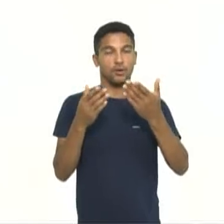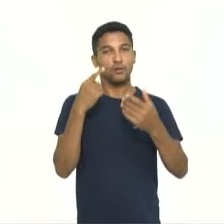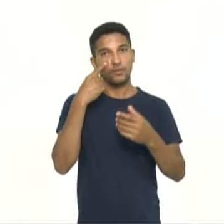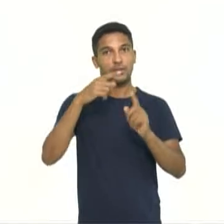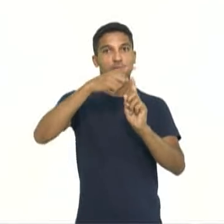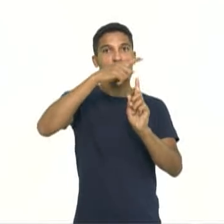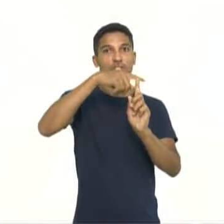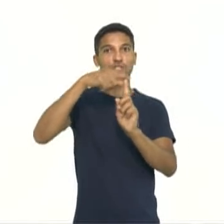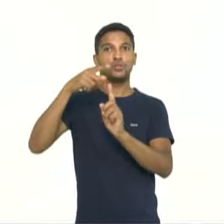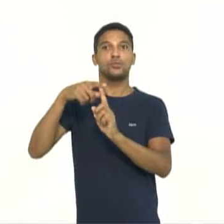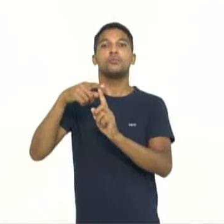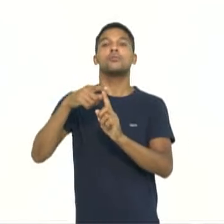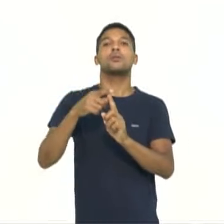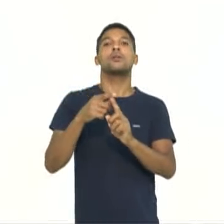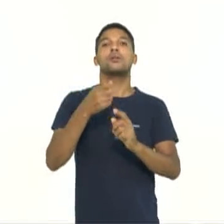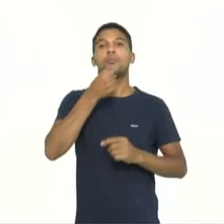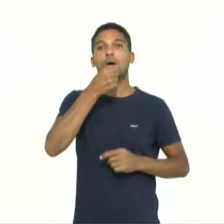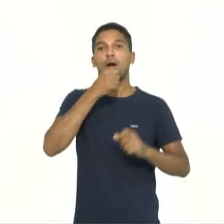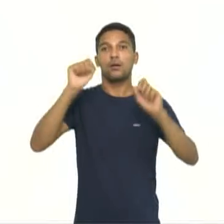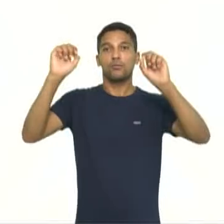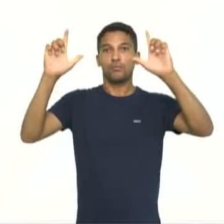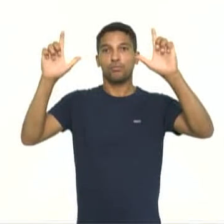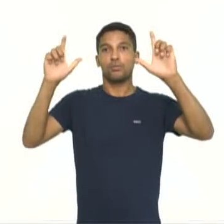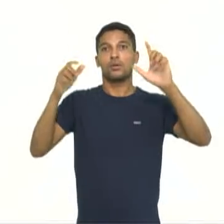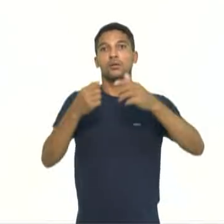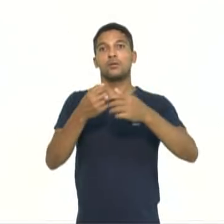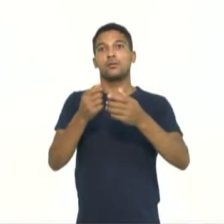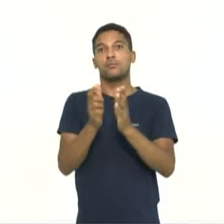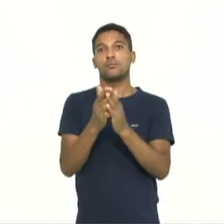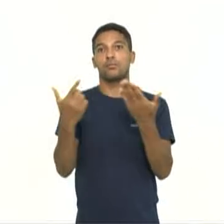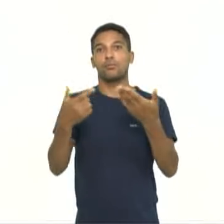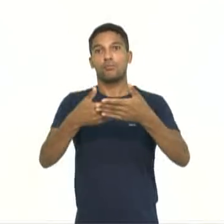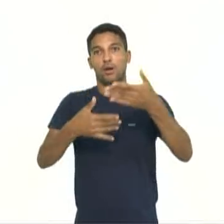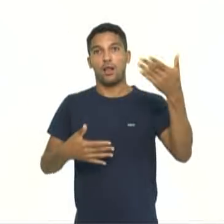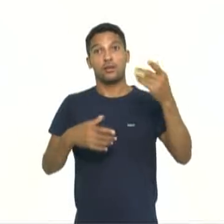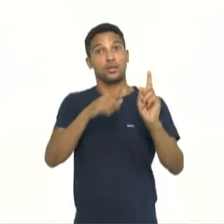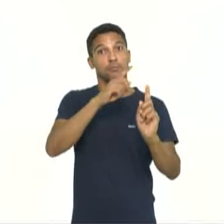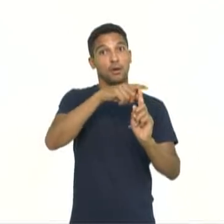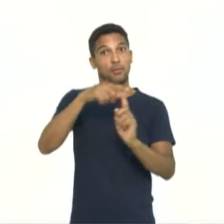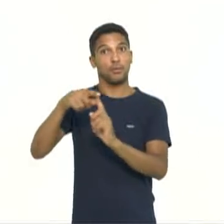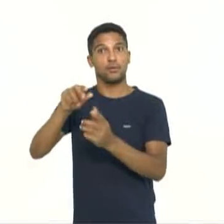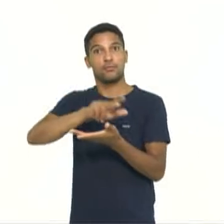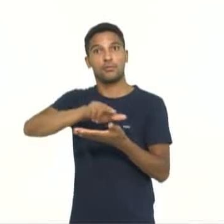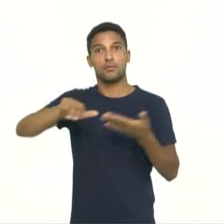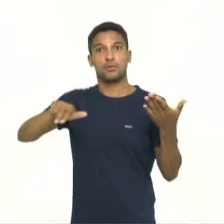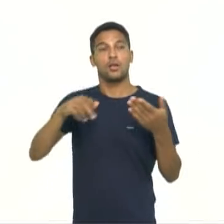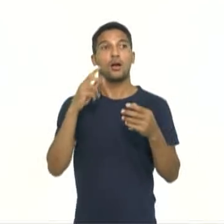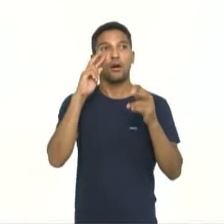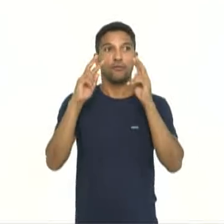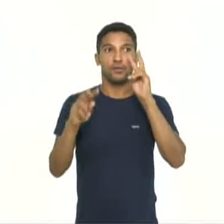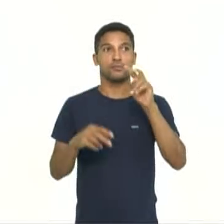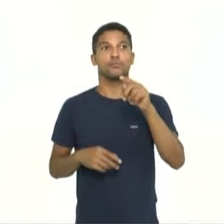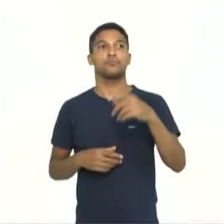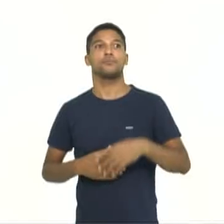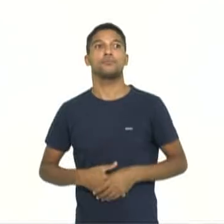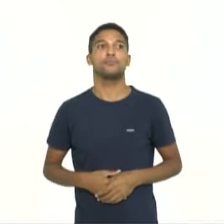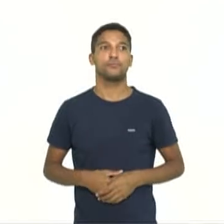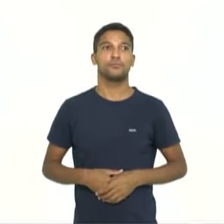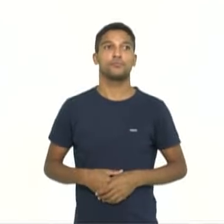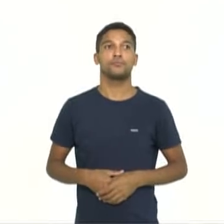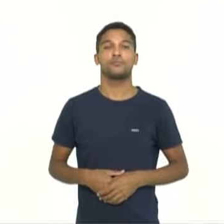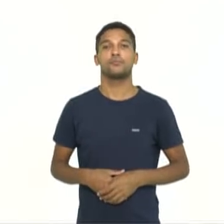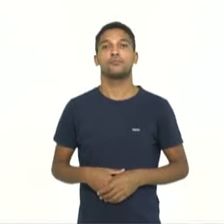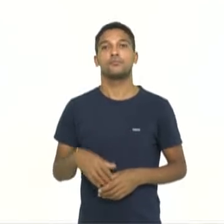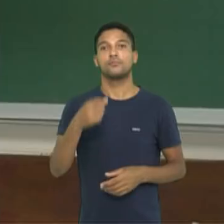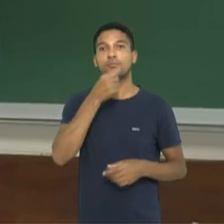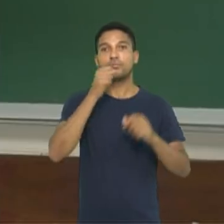né? A gente viu que nós temos as reportagens consideradas expositivas, quando apenas apresentam os fatos de forma objetiva e